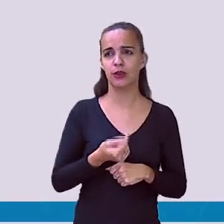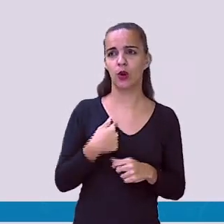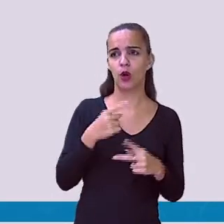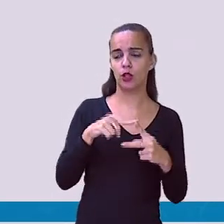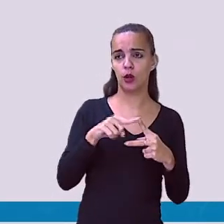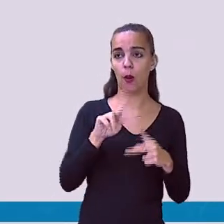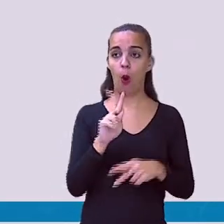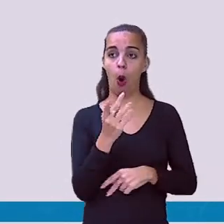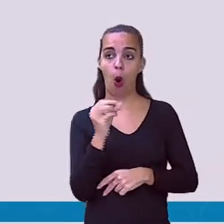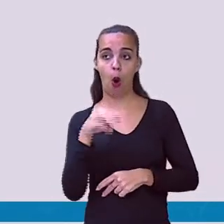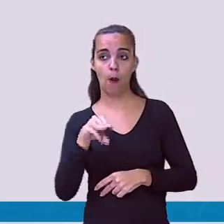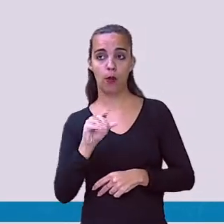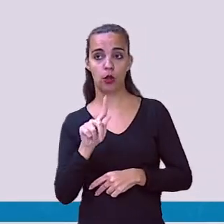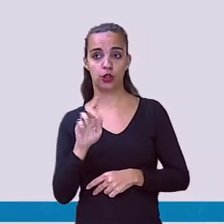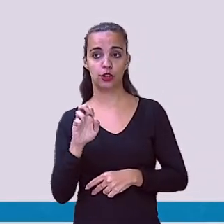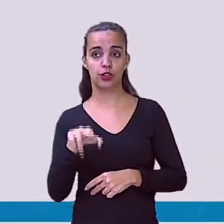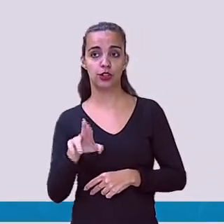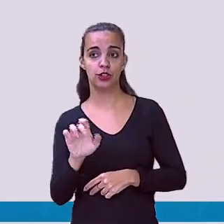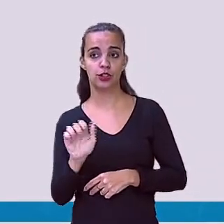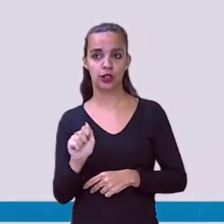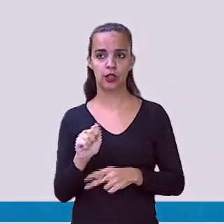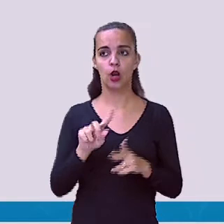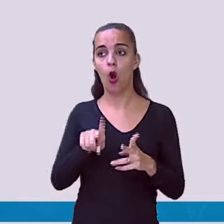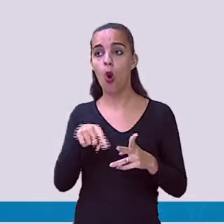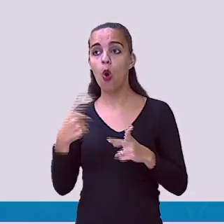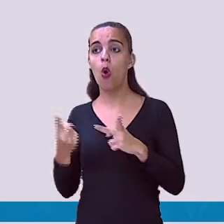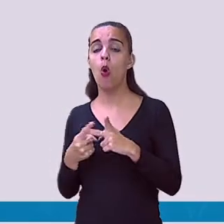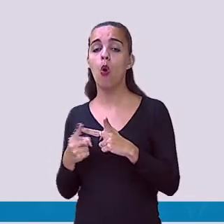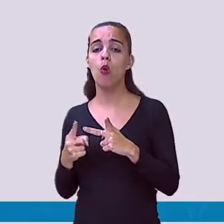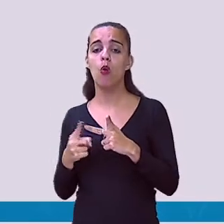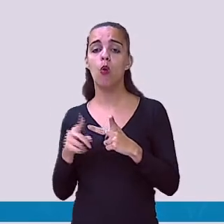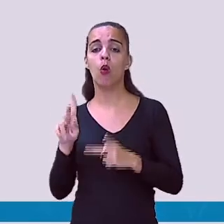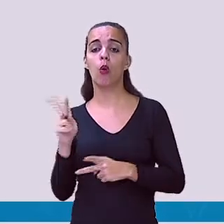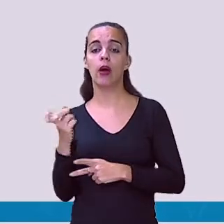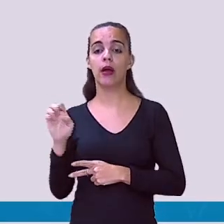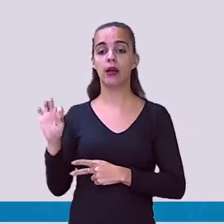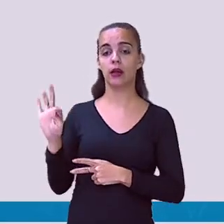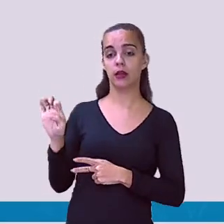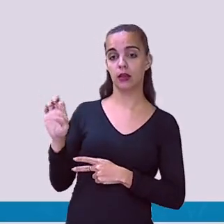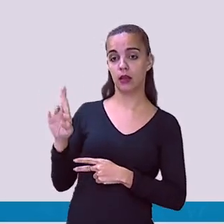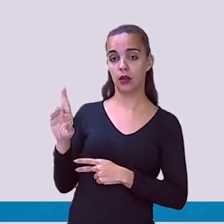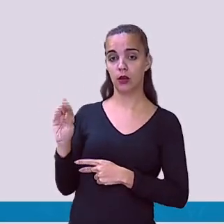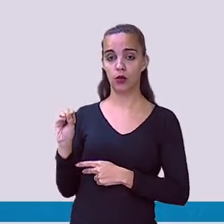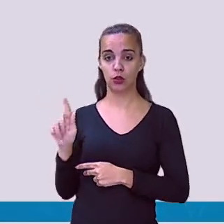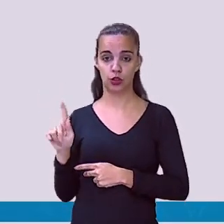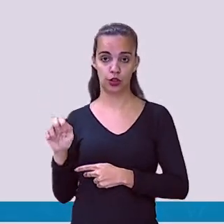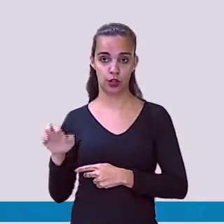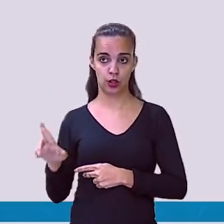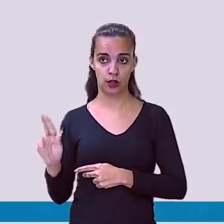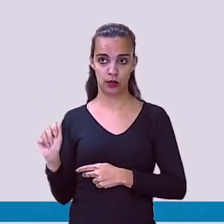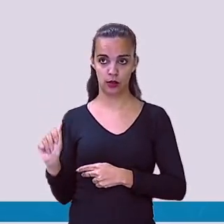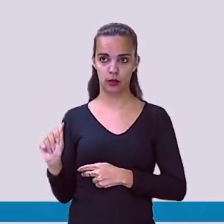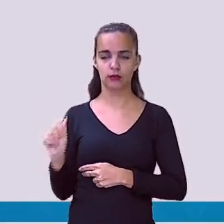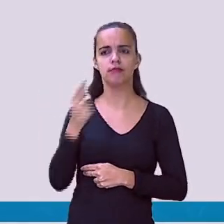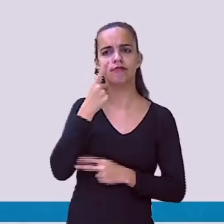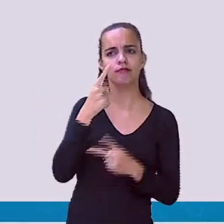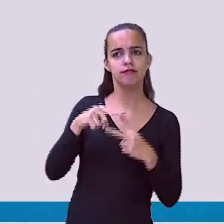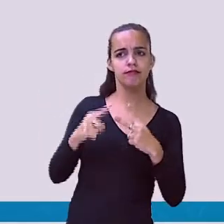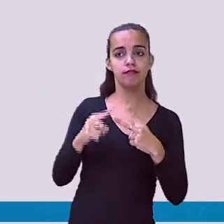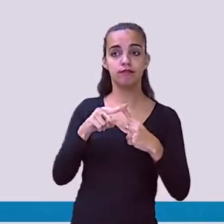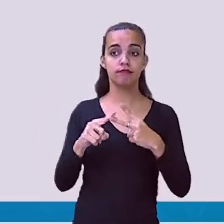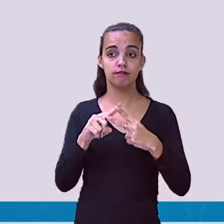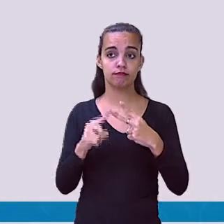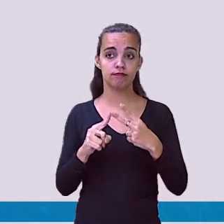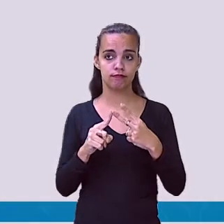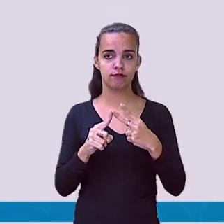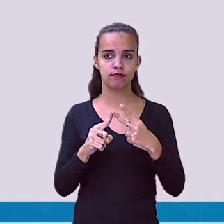mistura homogênea ou vou separar componentes de uma mistura heterogênea? Tem que saber isso,